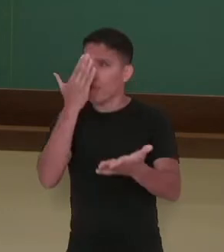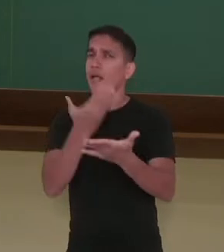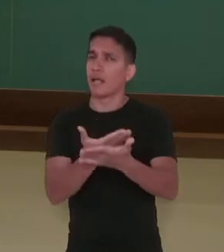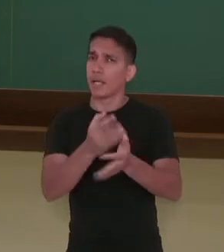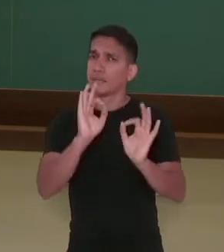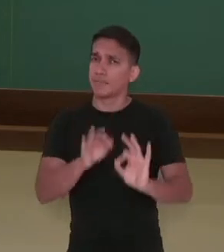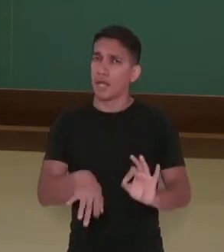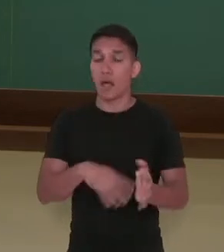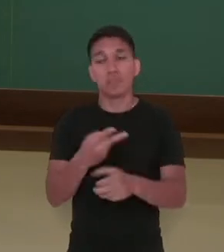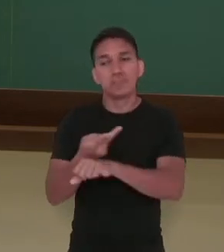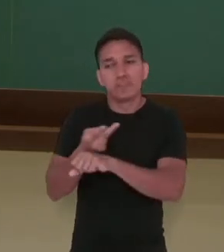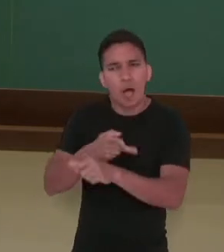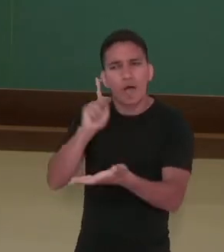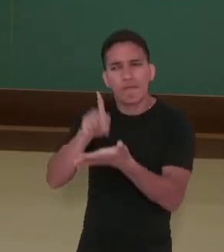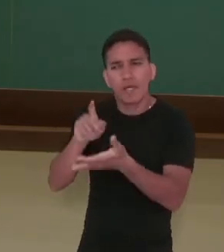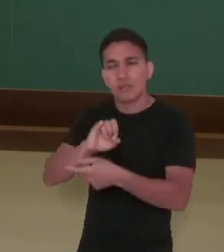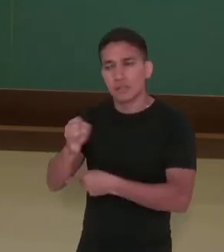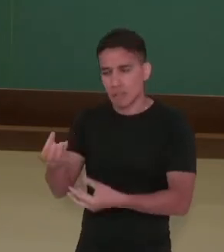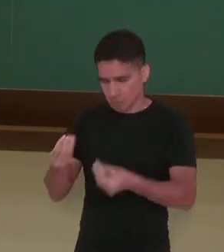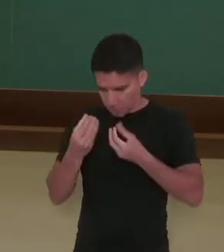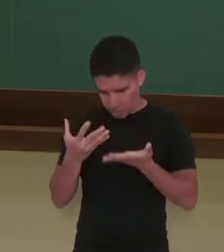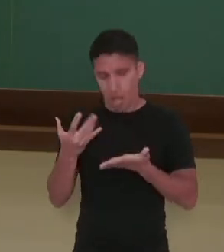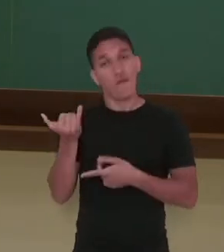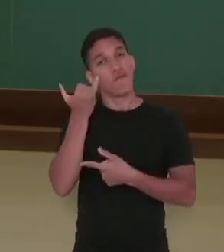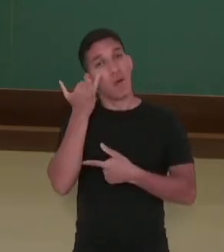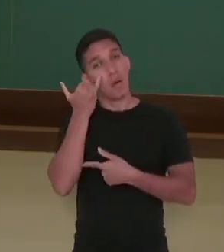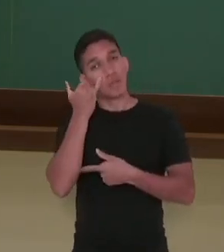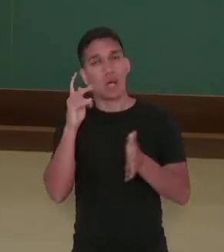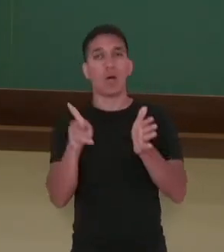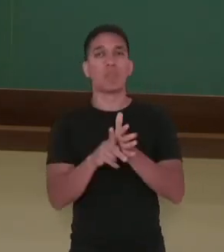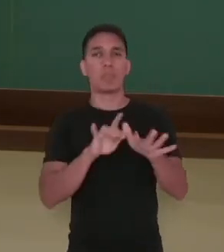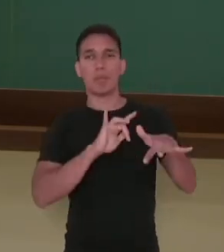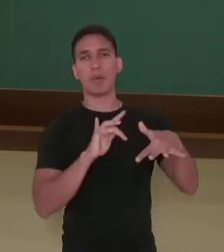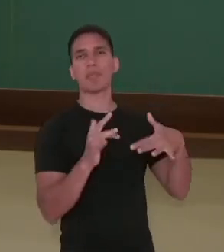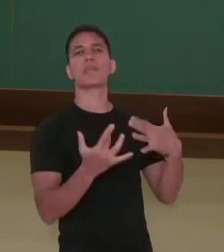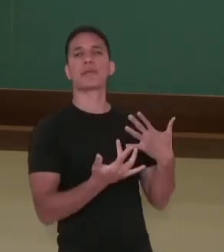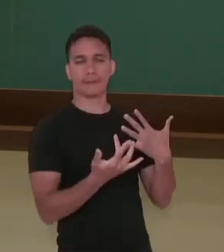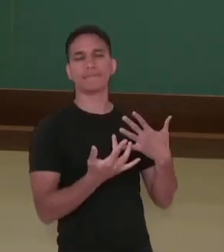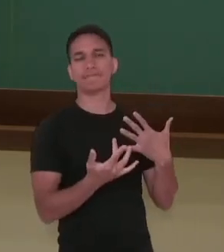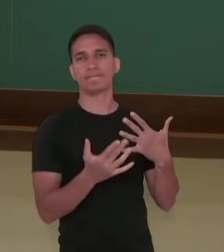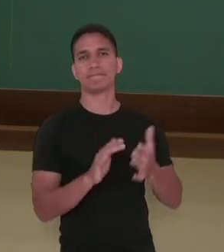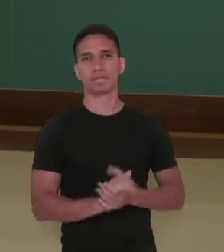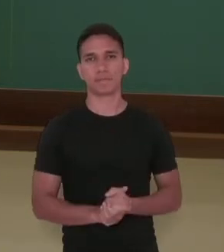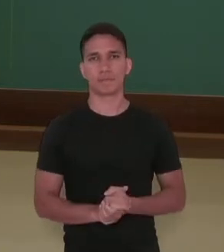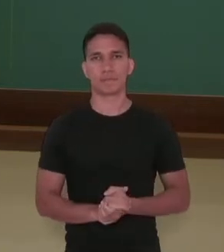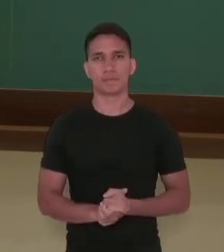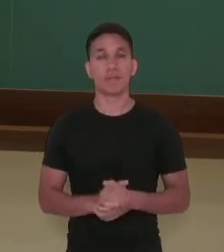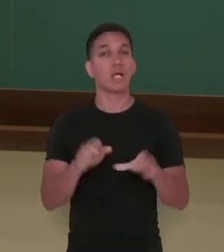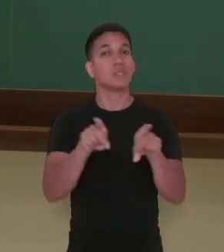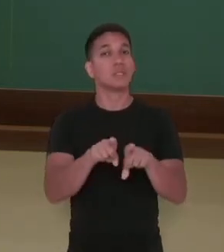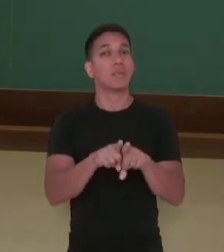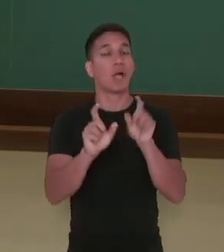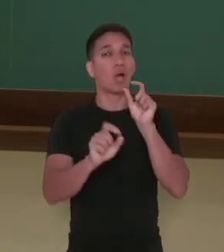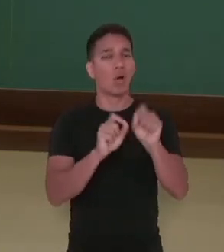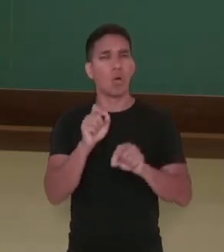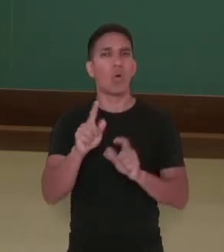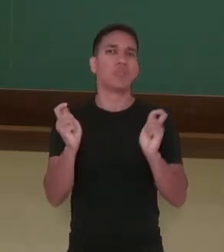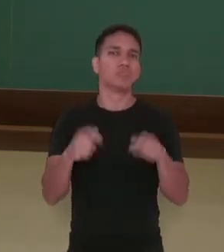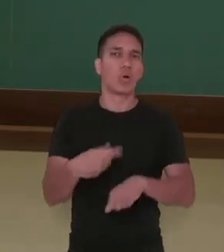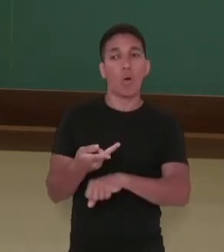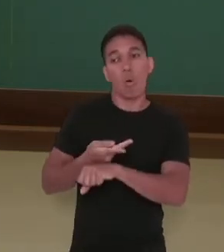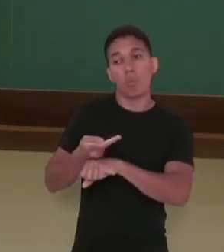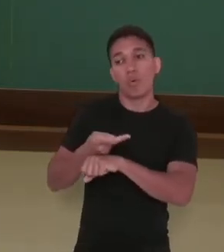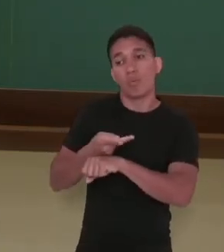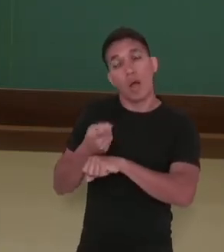buscar a verdade quando recebo alguma informação, por meio de redes sociais, né? Também vou procurar